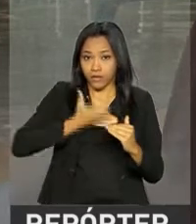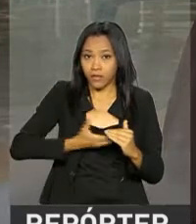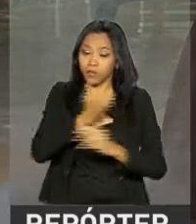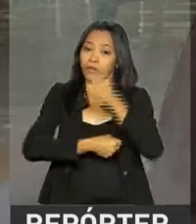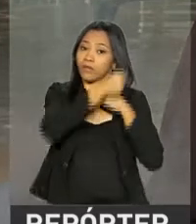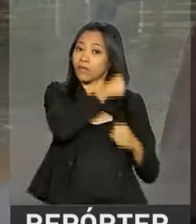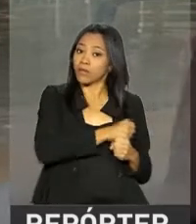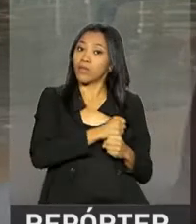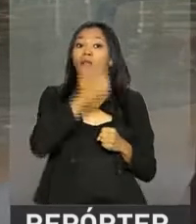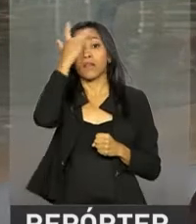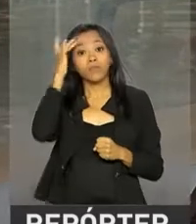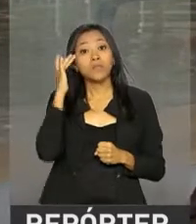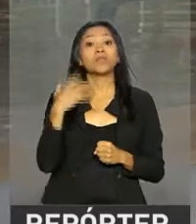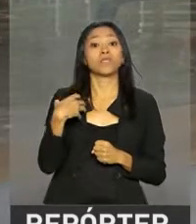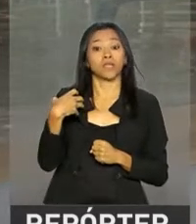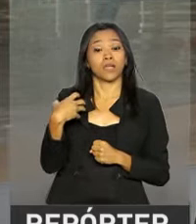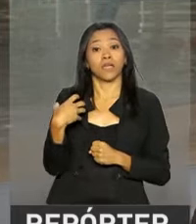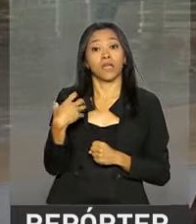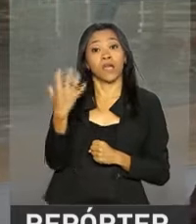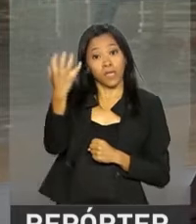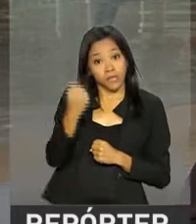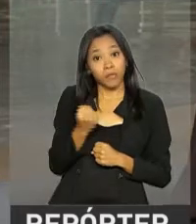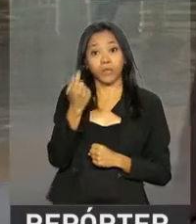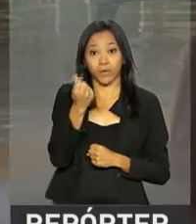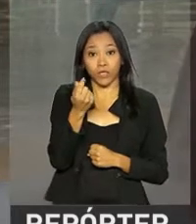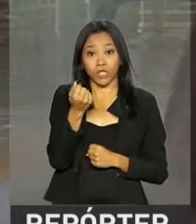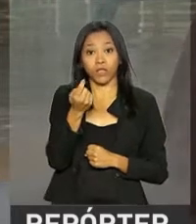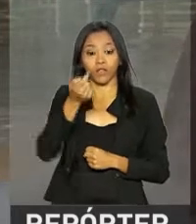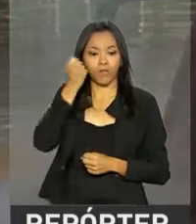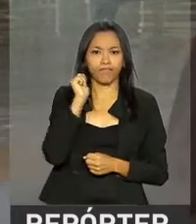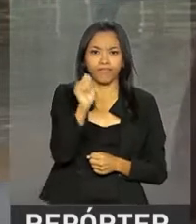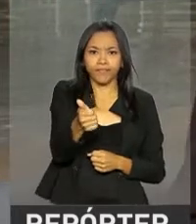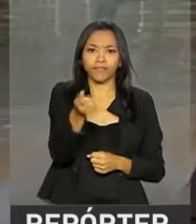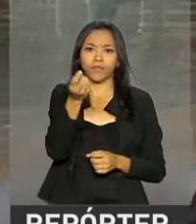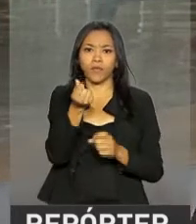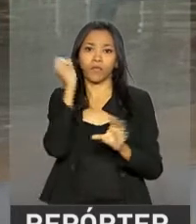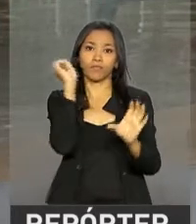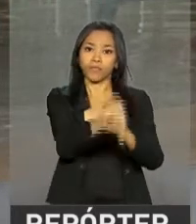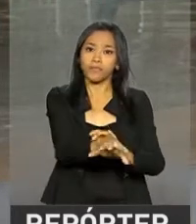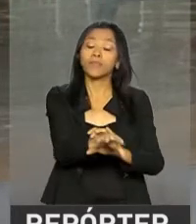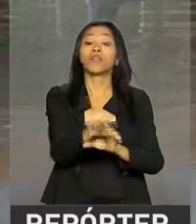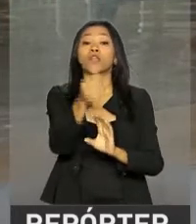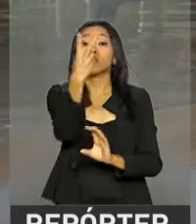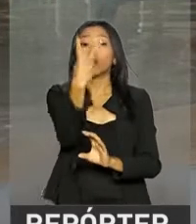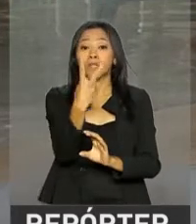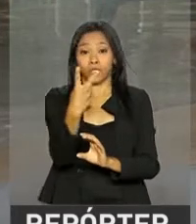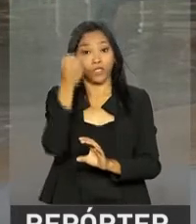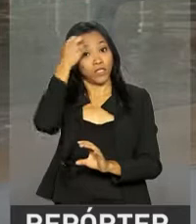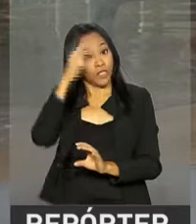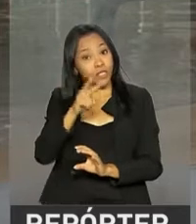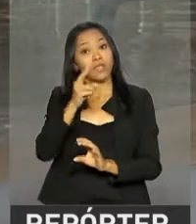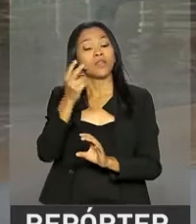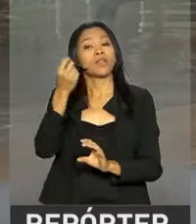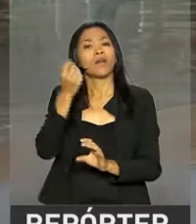correntistas receber o dinheiro de maneira automática dois dias antes do calendário de sá que alguns puderam até